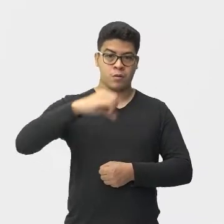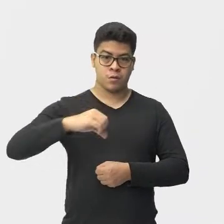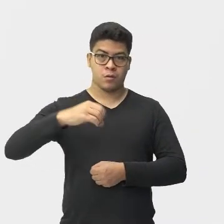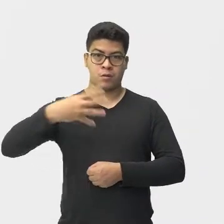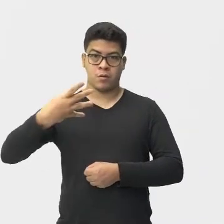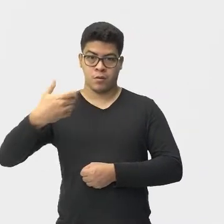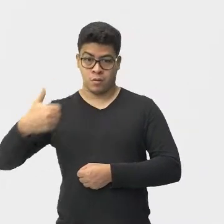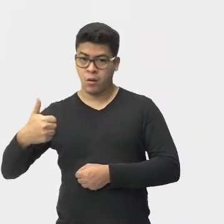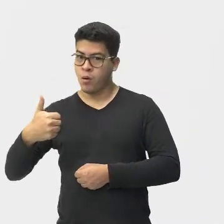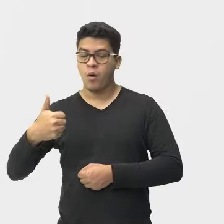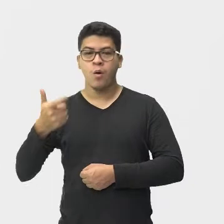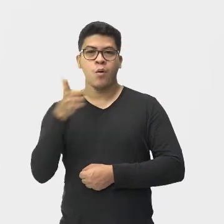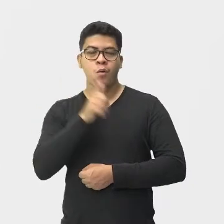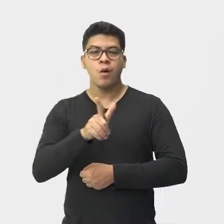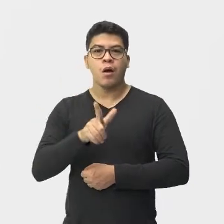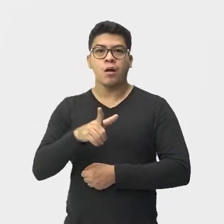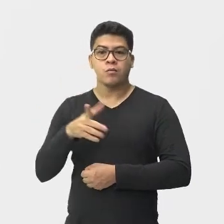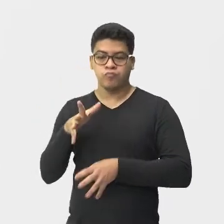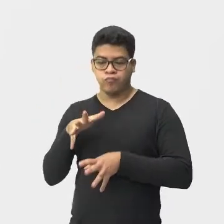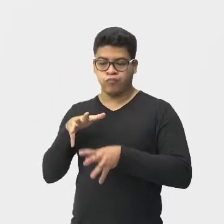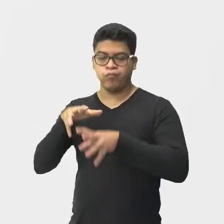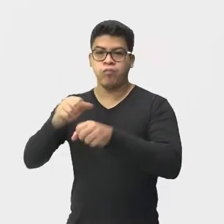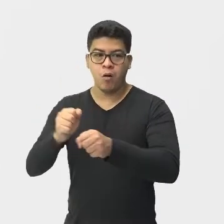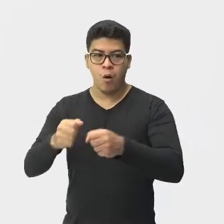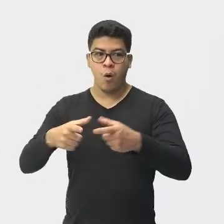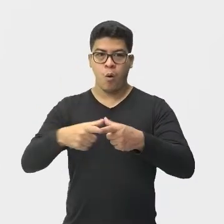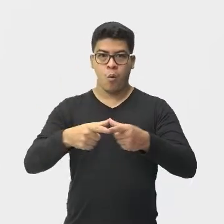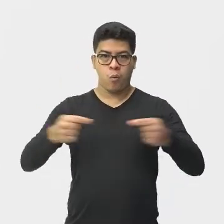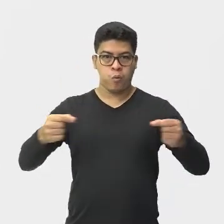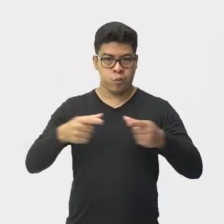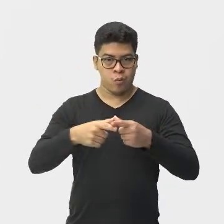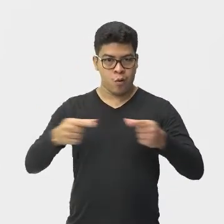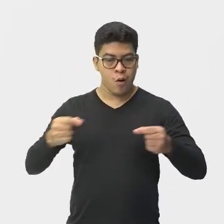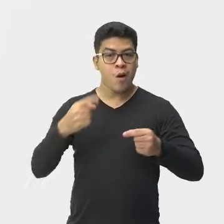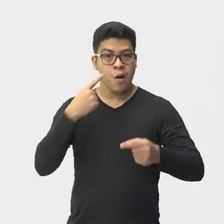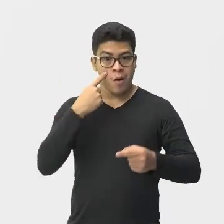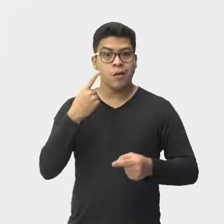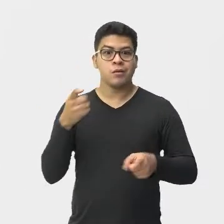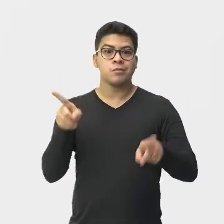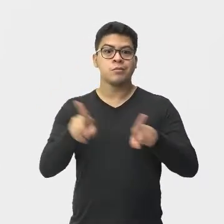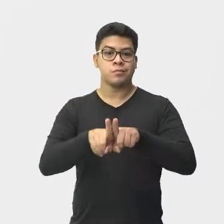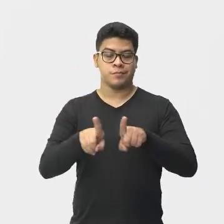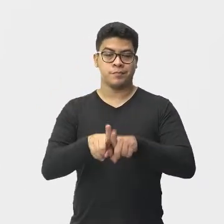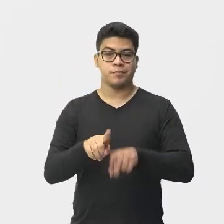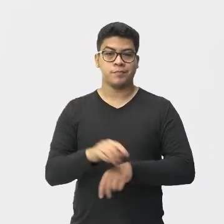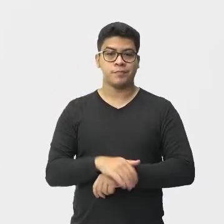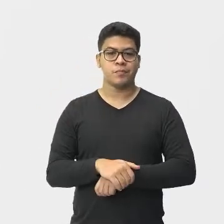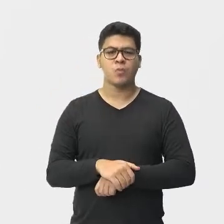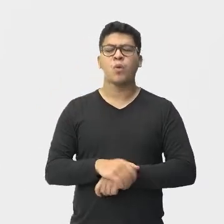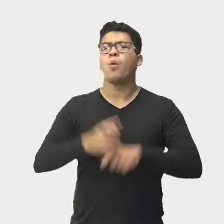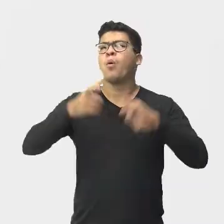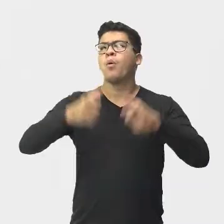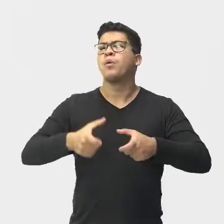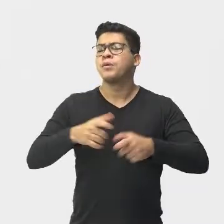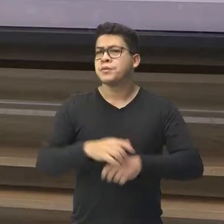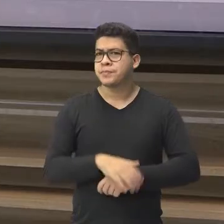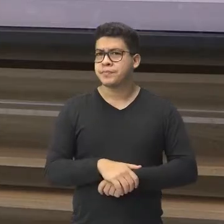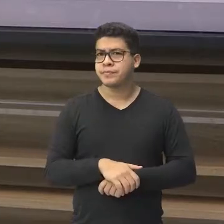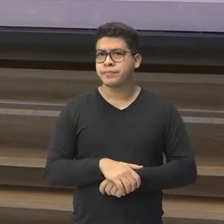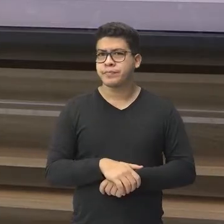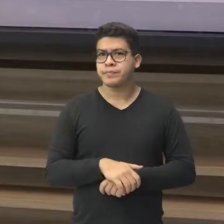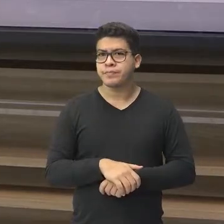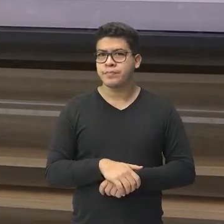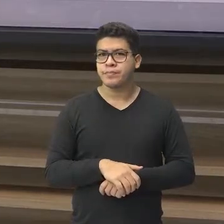atacar a base militar de Pearl Harbor, levando à entrada dos Estados Unidos na guerra. Como é que vai ser isso, professora? Olhem aqui para